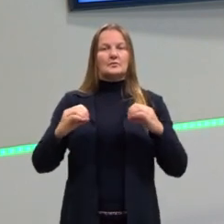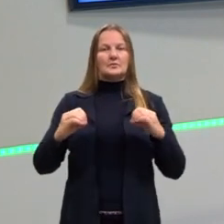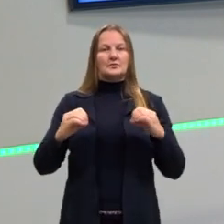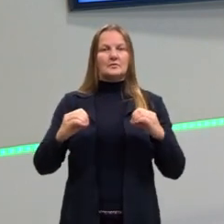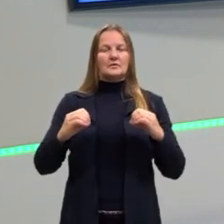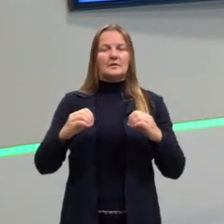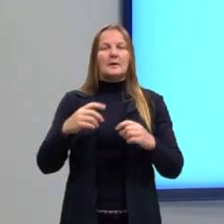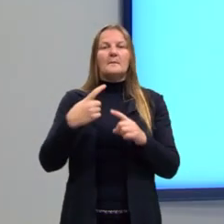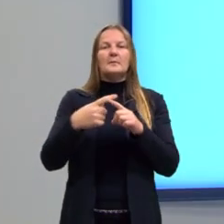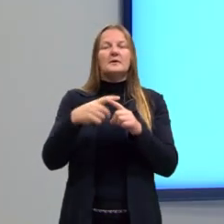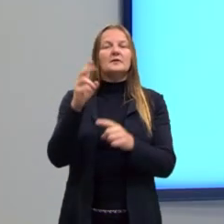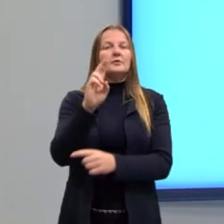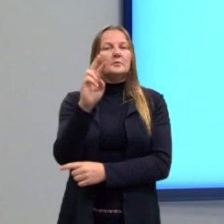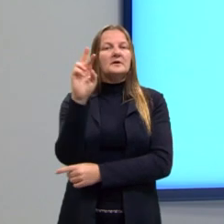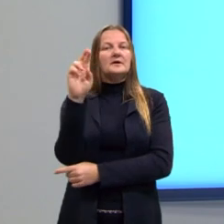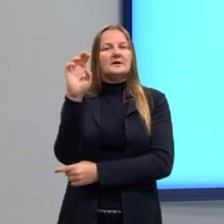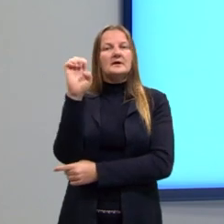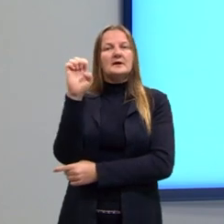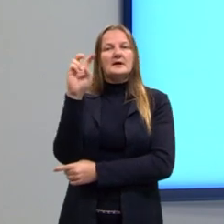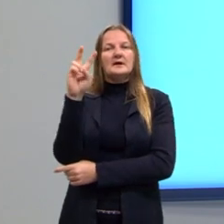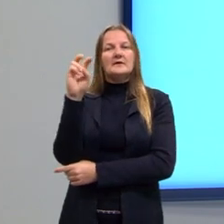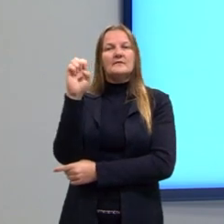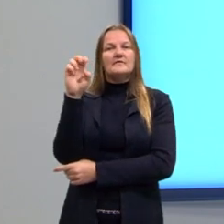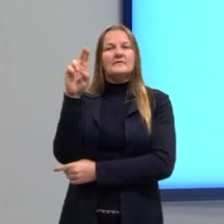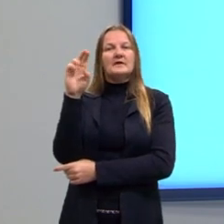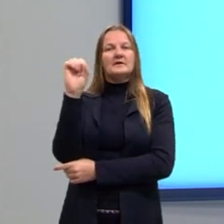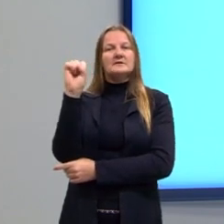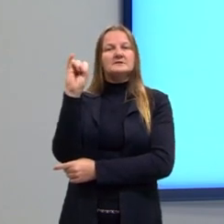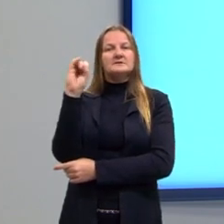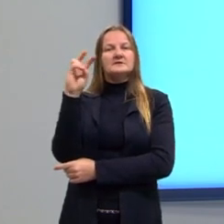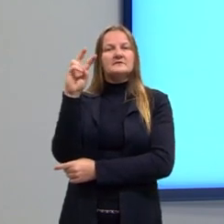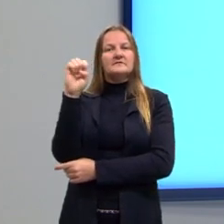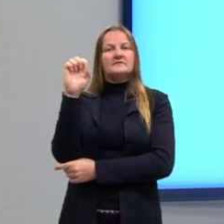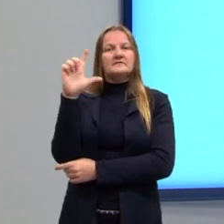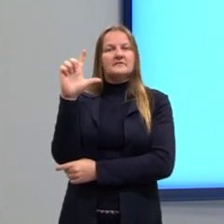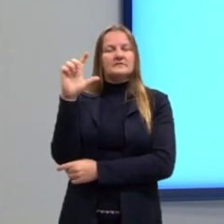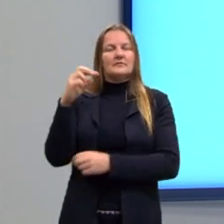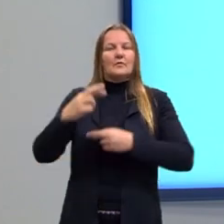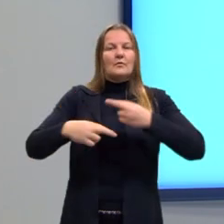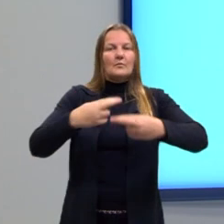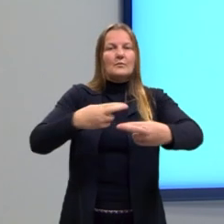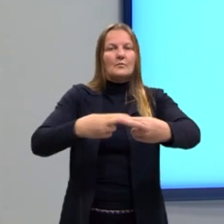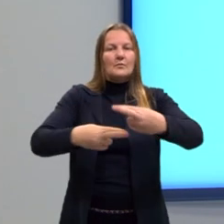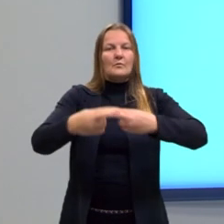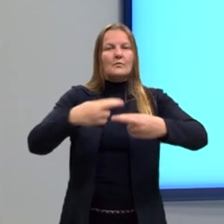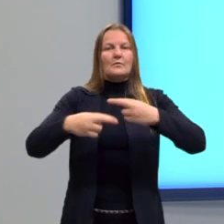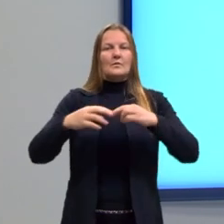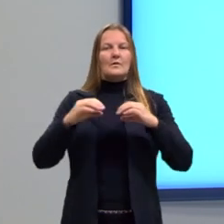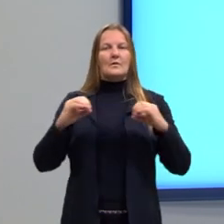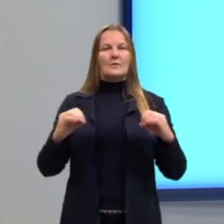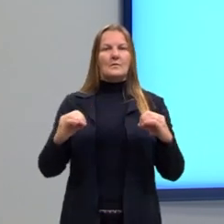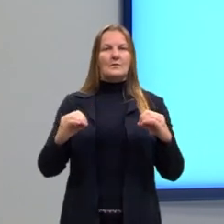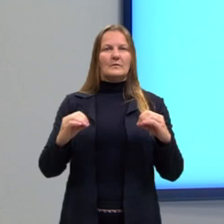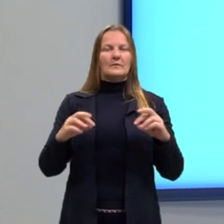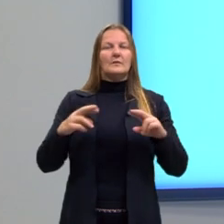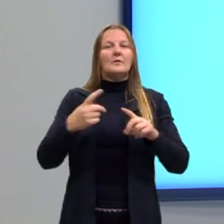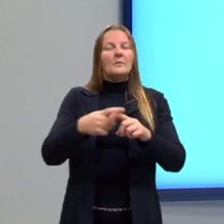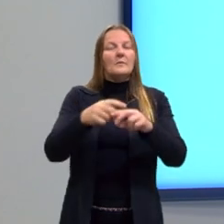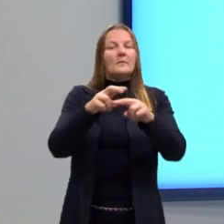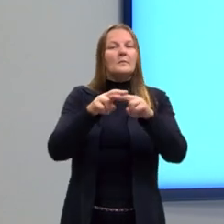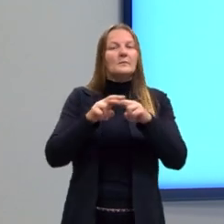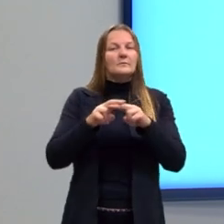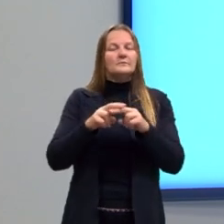reversível Lembrando que aquele bioquímico são as reações reversíveis então tanto a